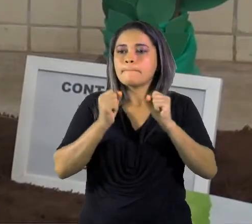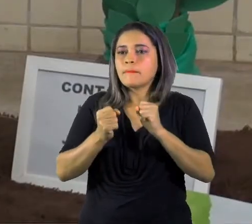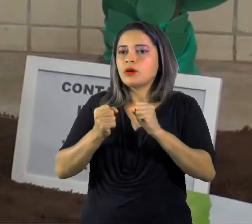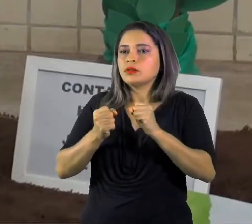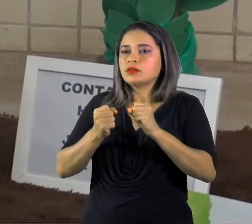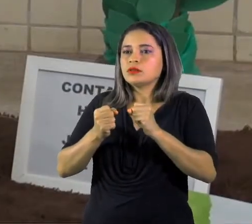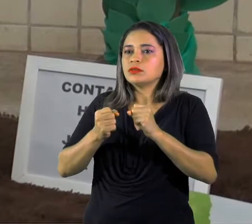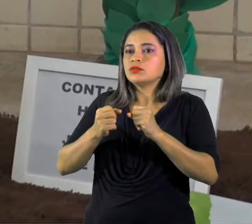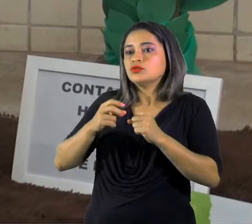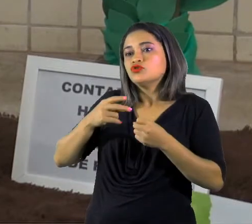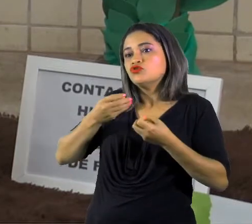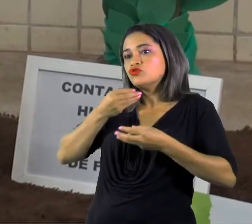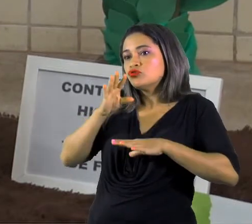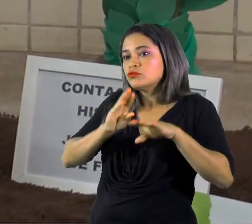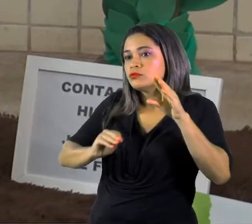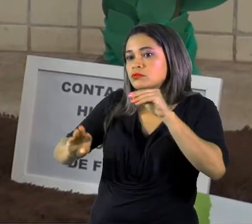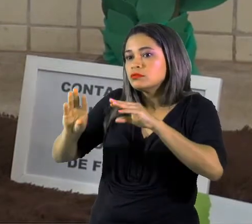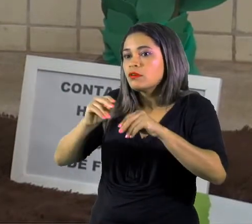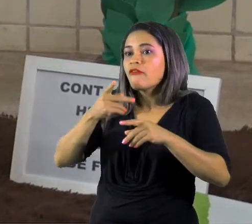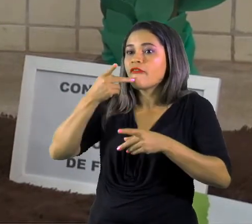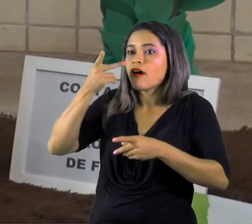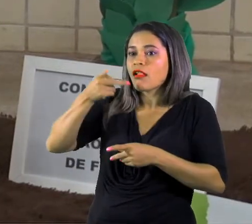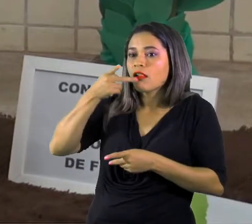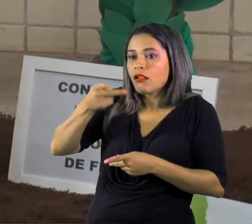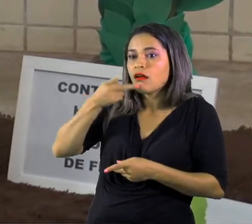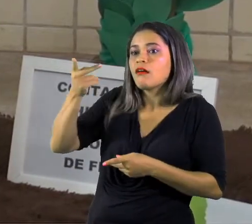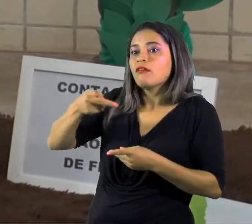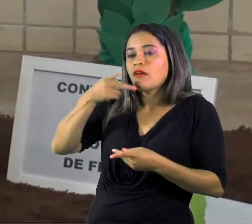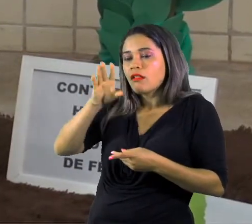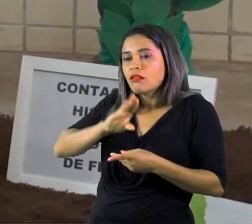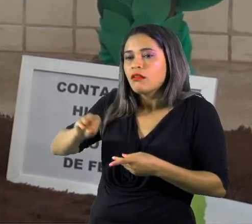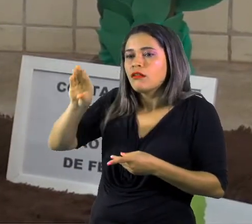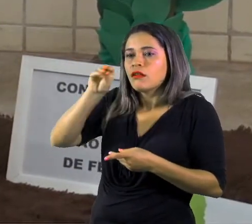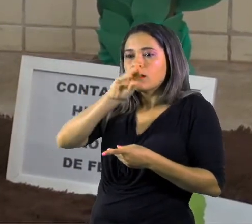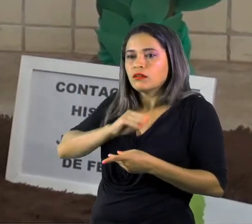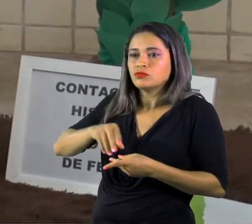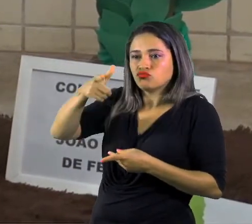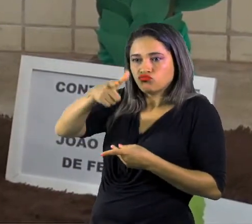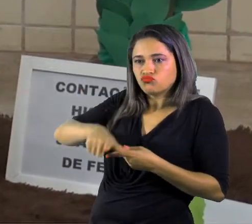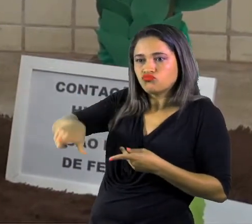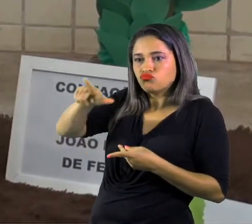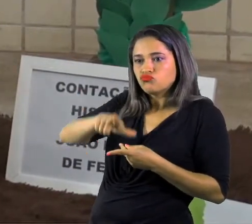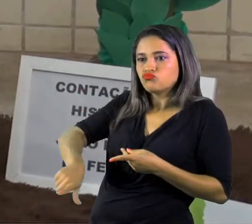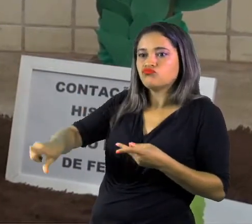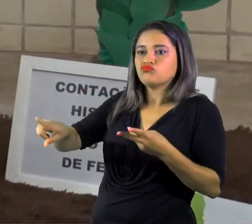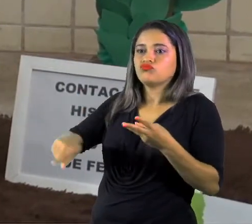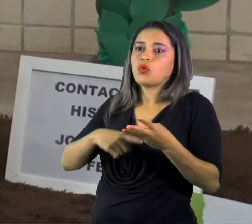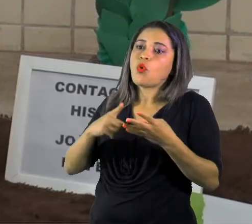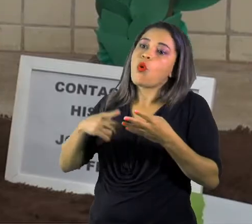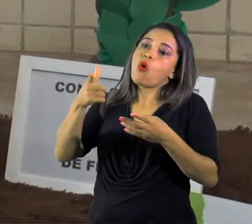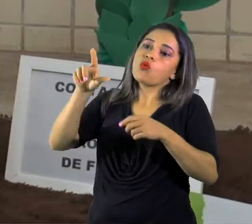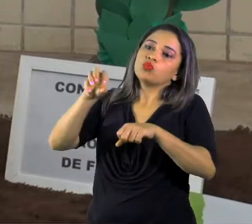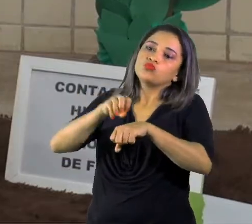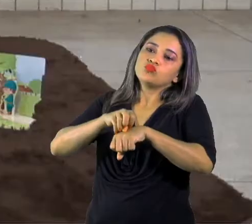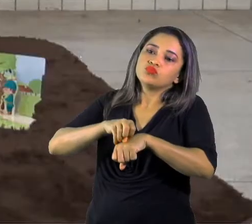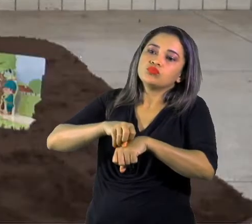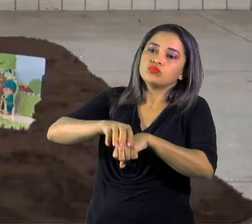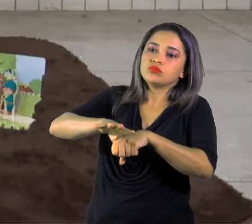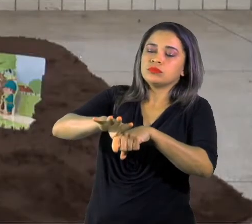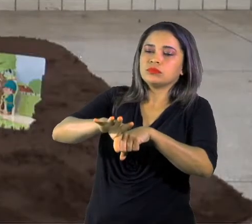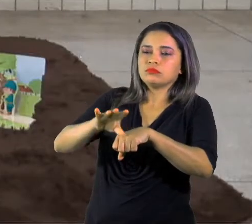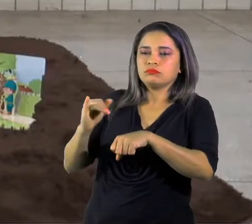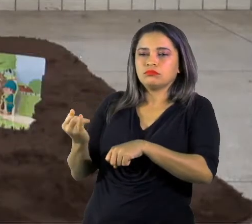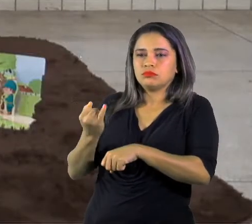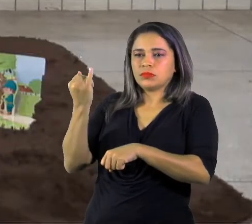história novamente, ou seja, recontando oralmente essa história. Também uma sugestão muito legal é que a gente utilize